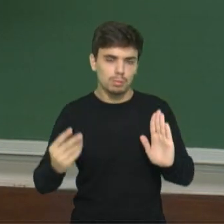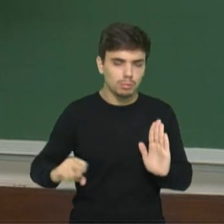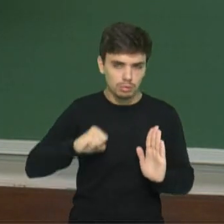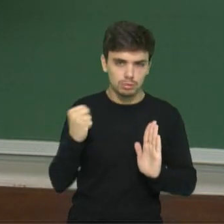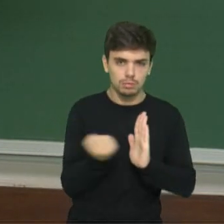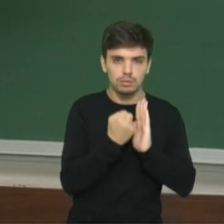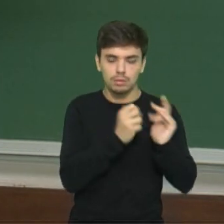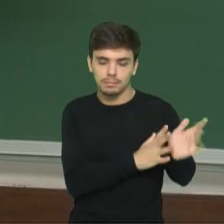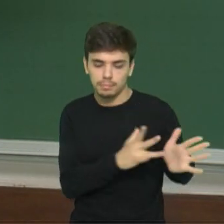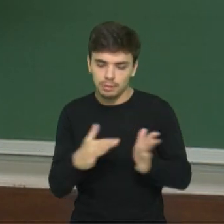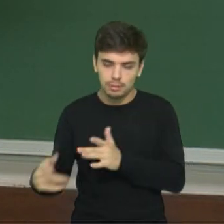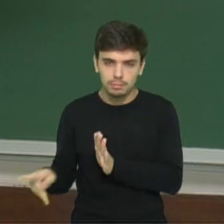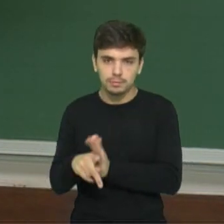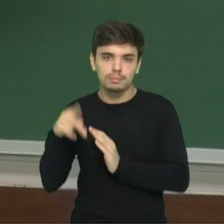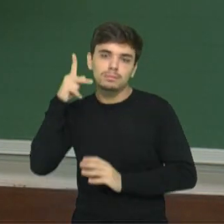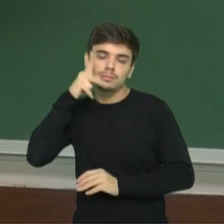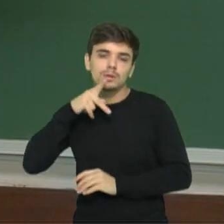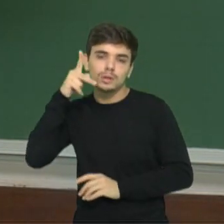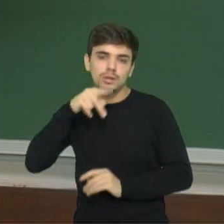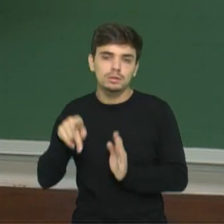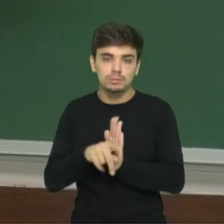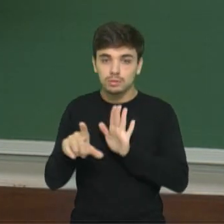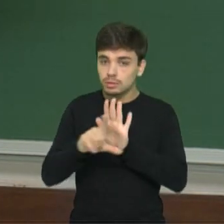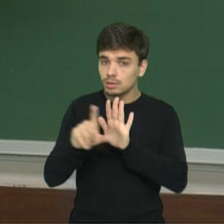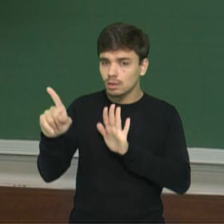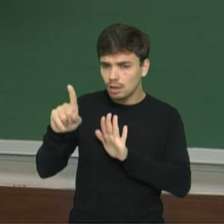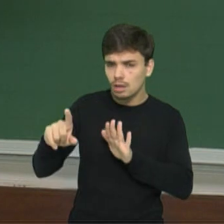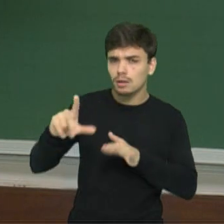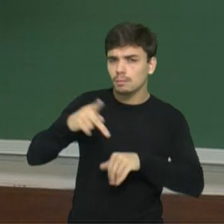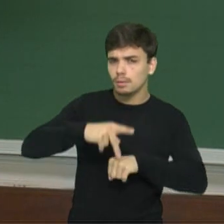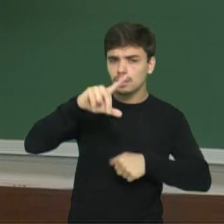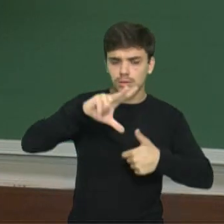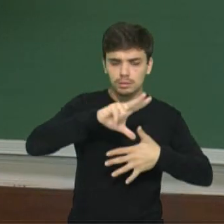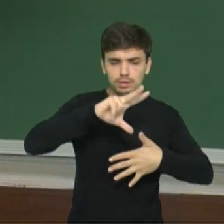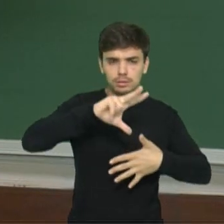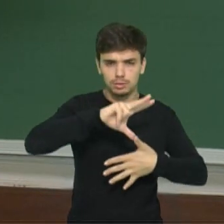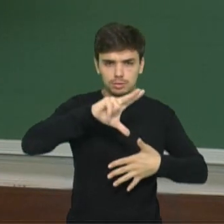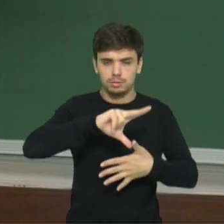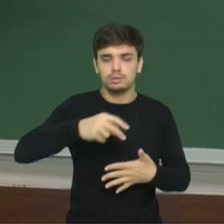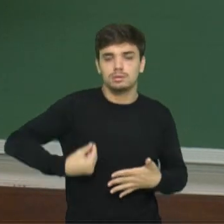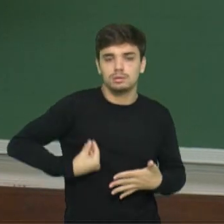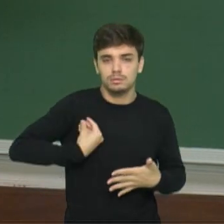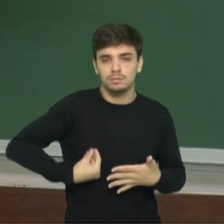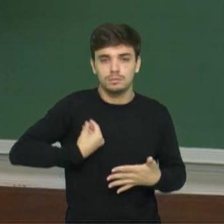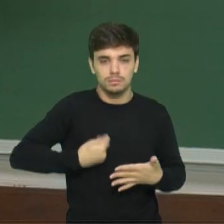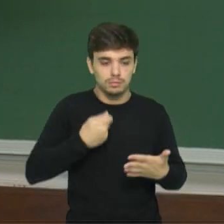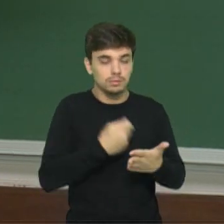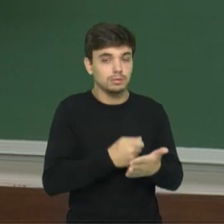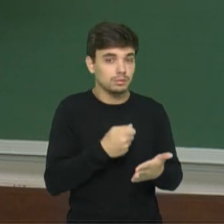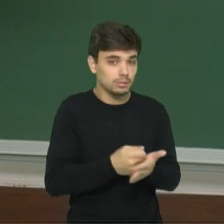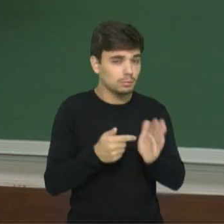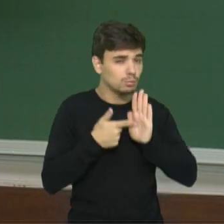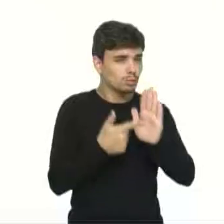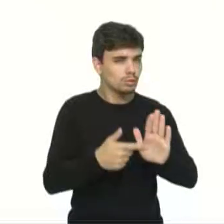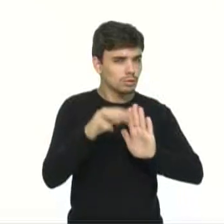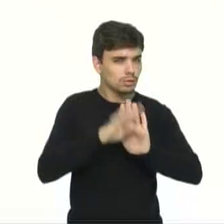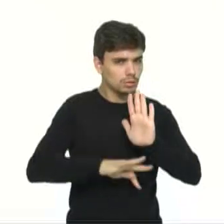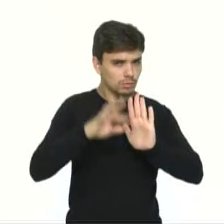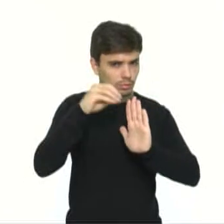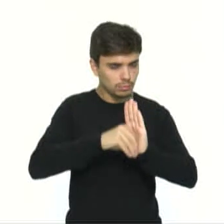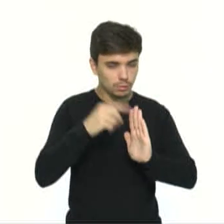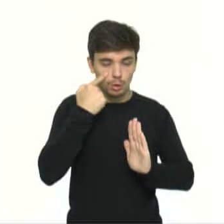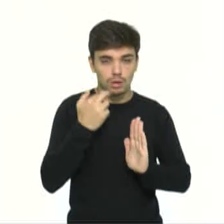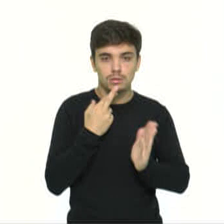trajetória política e institucional dos países latino-americanos, esses países que viveram a ditadura, como indicado no texto, né?